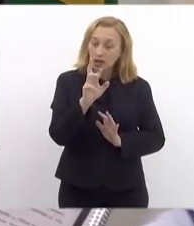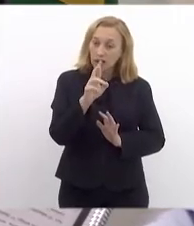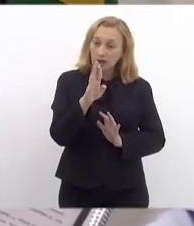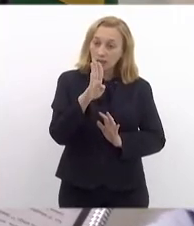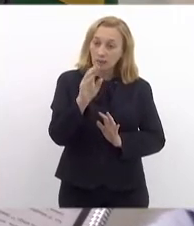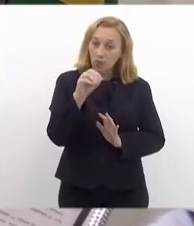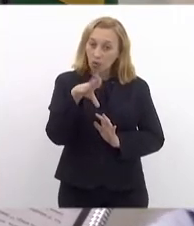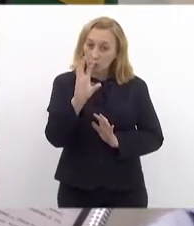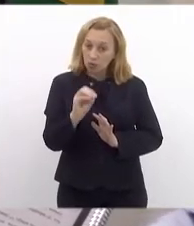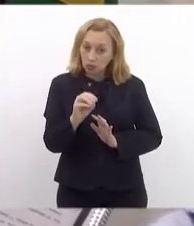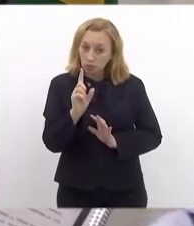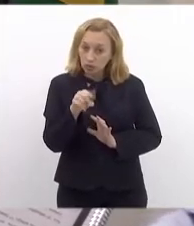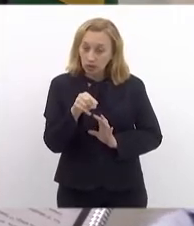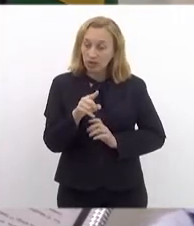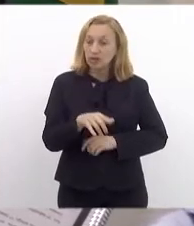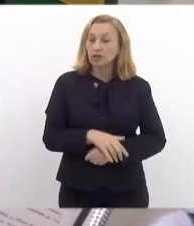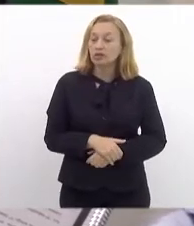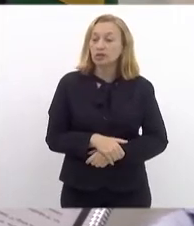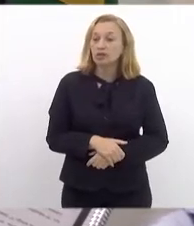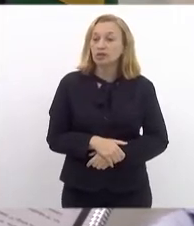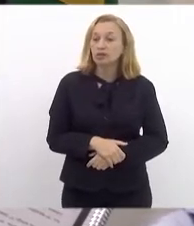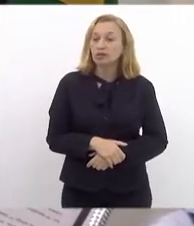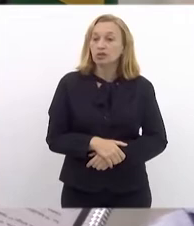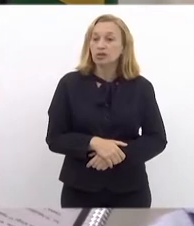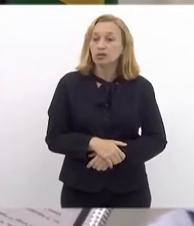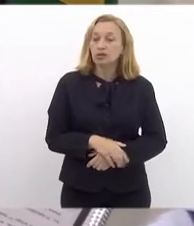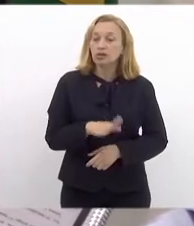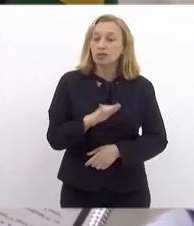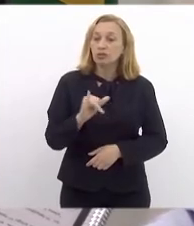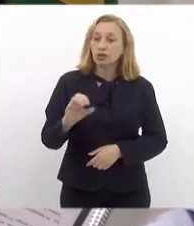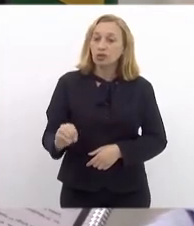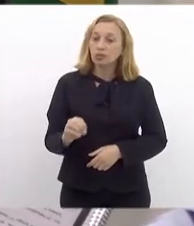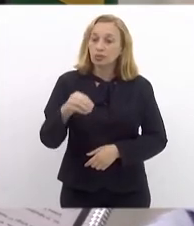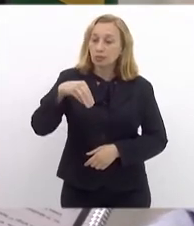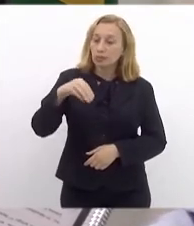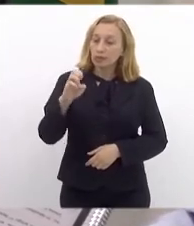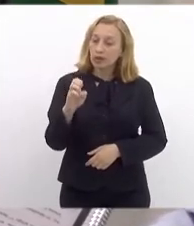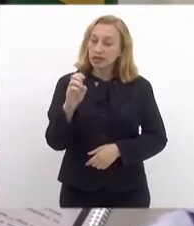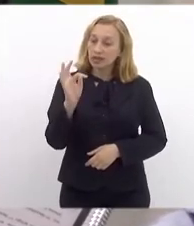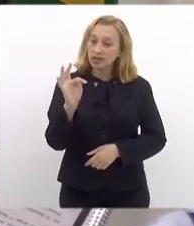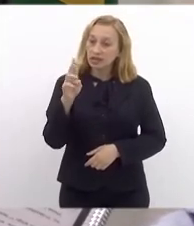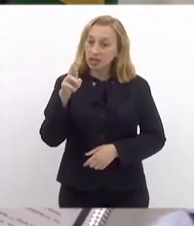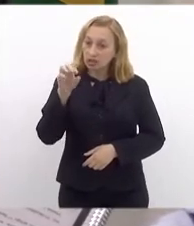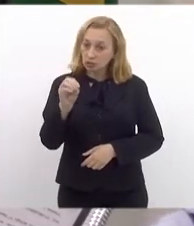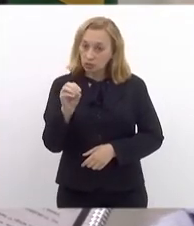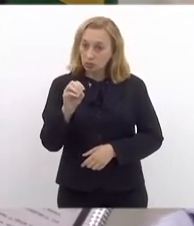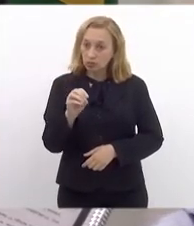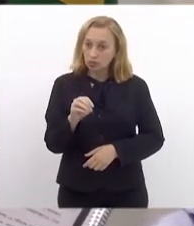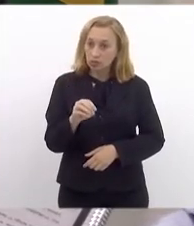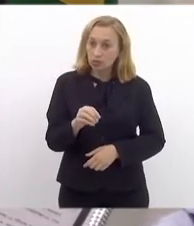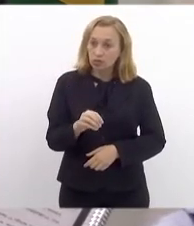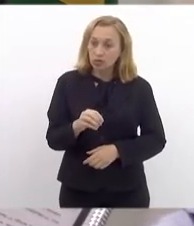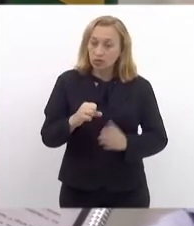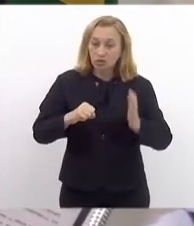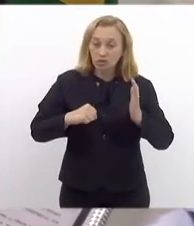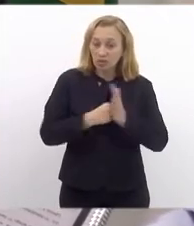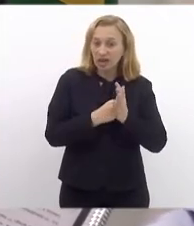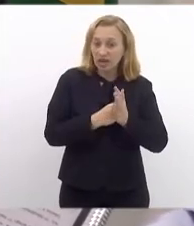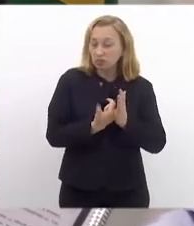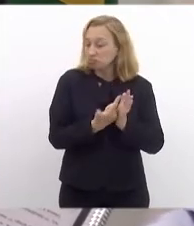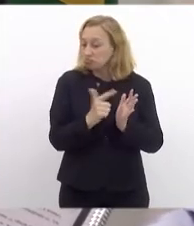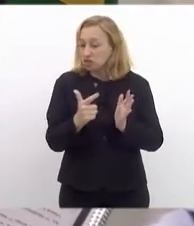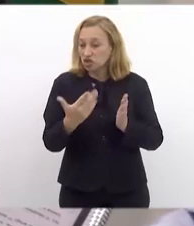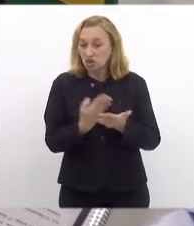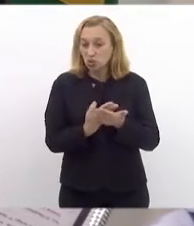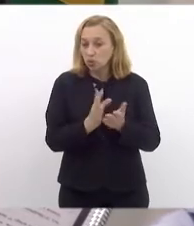A questão lá e do biometano não tinha nenhuma impacto em um